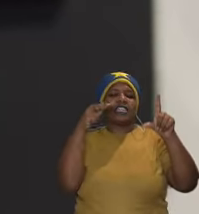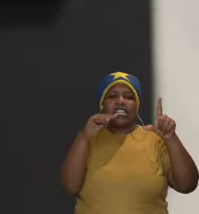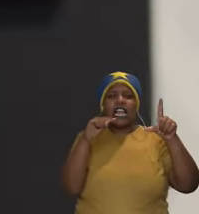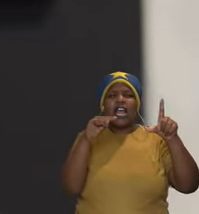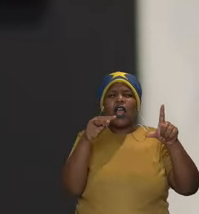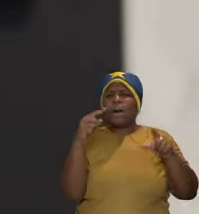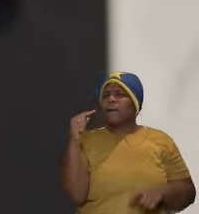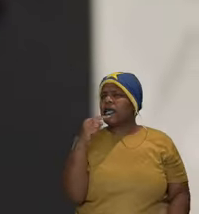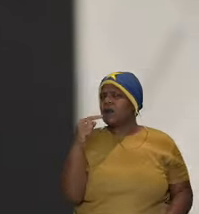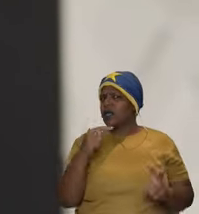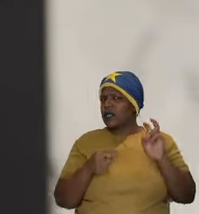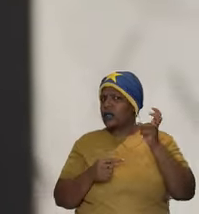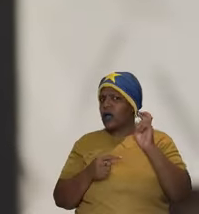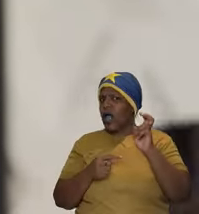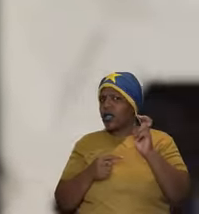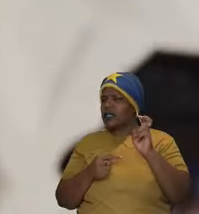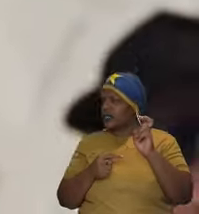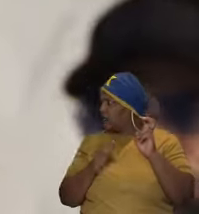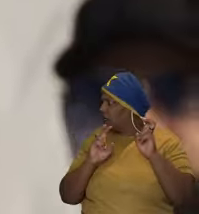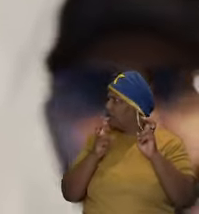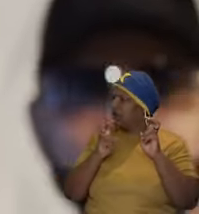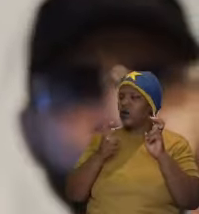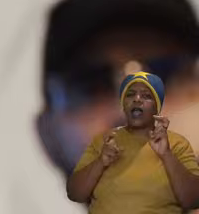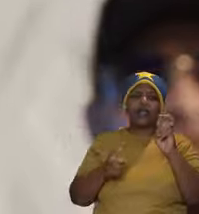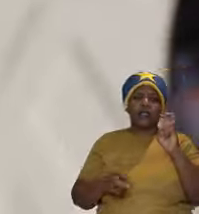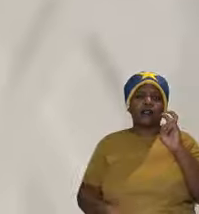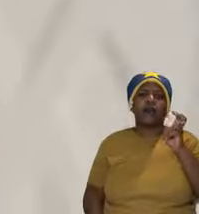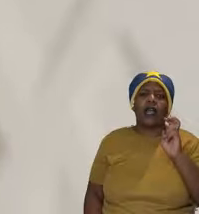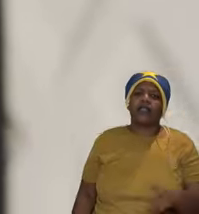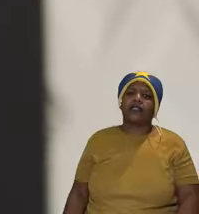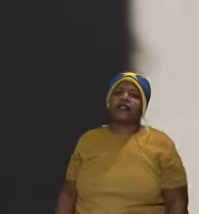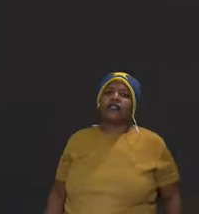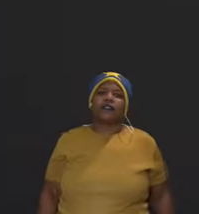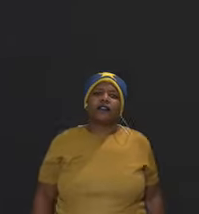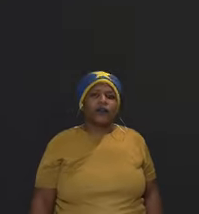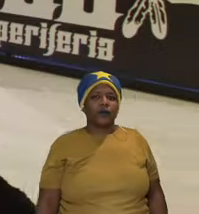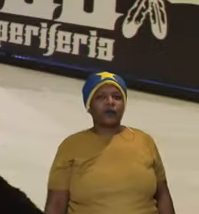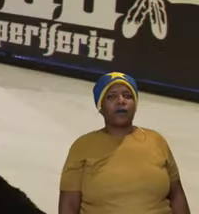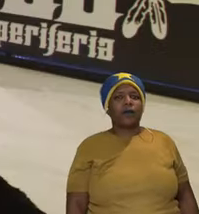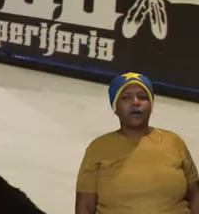mínima é quanto? Cinco? Cinco, é isso? R$5, beleza? É isso.